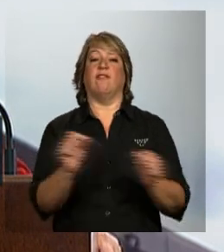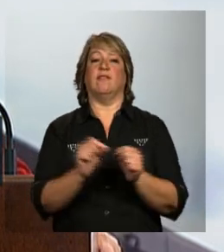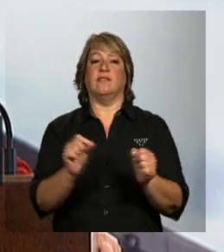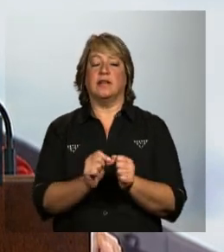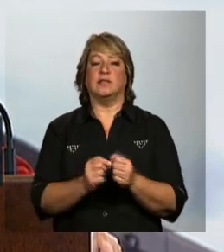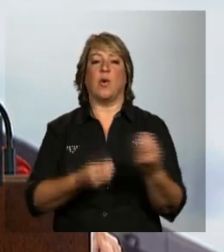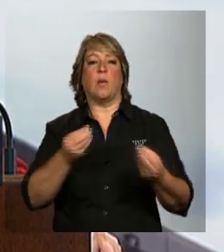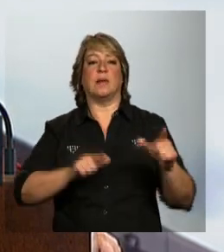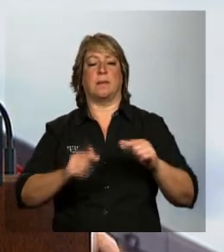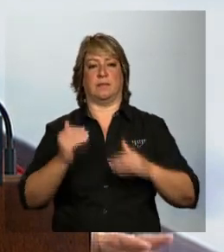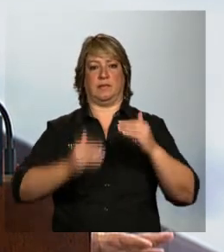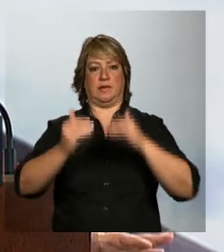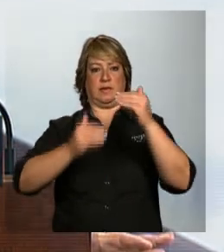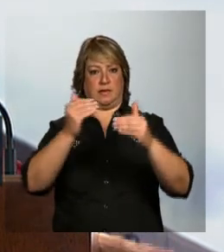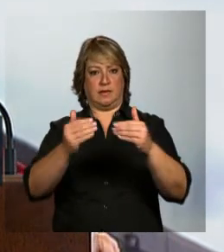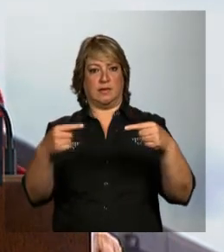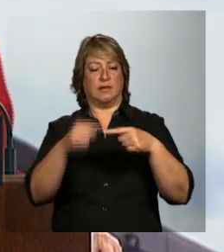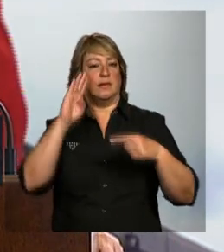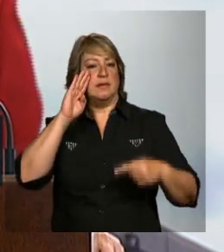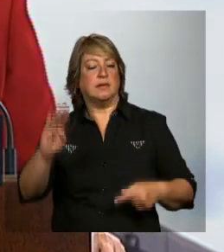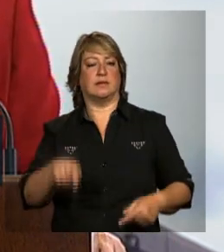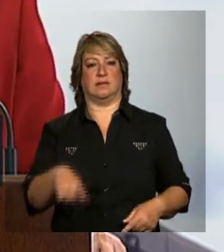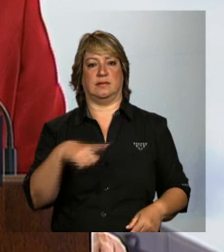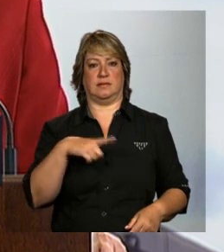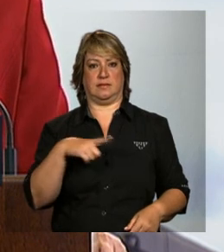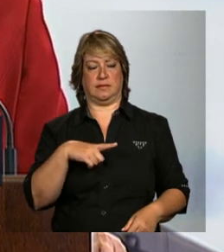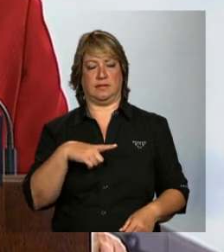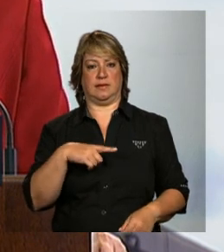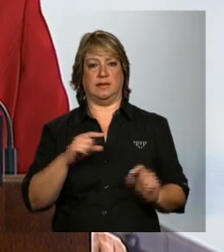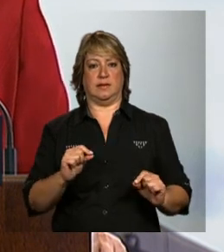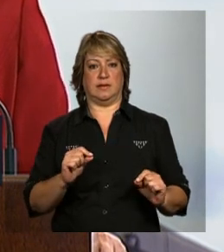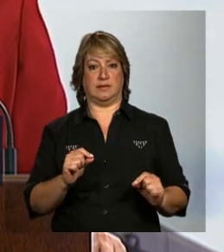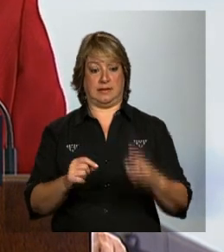de desenvolvimento baseado no trinômio o crescimento